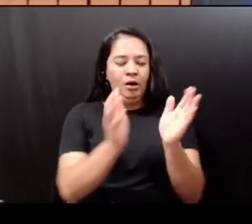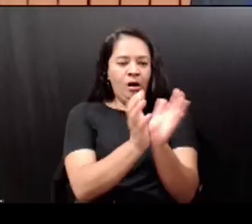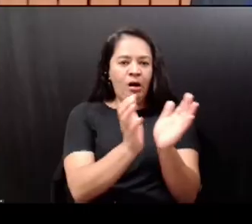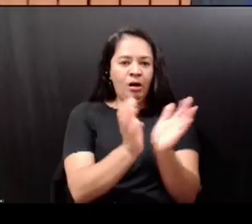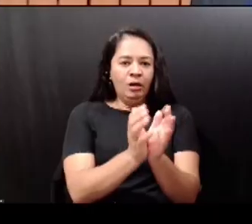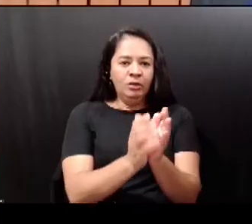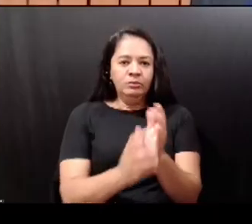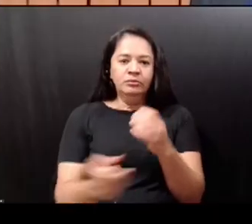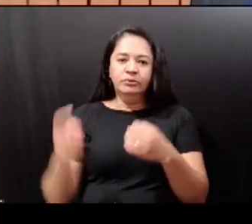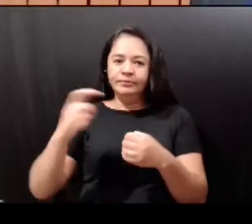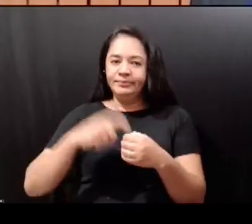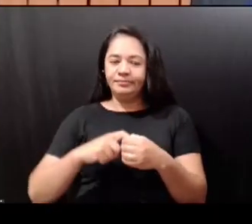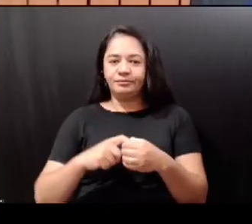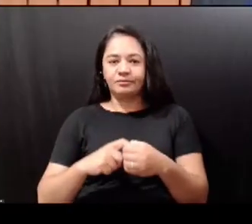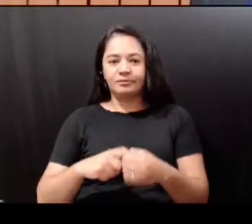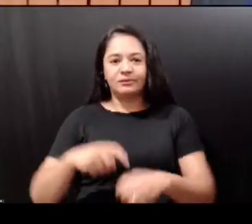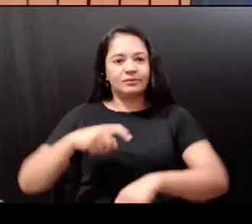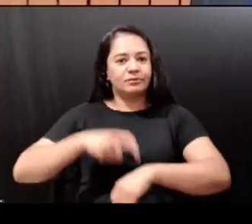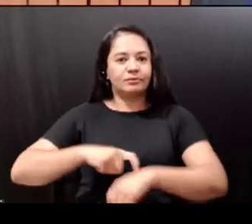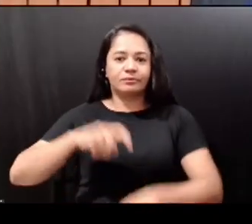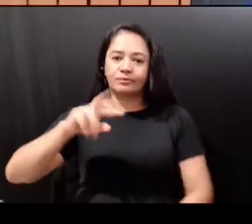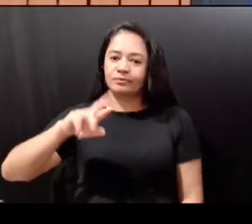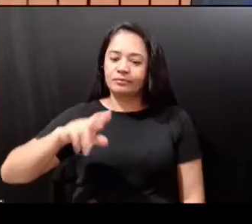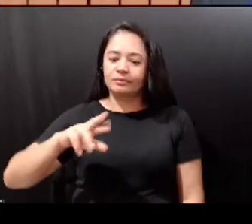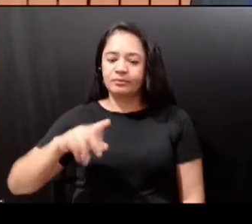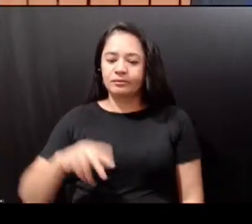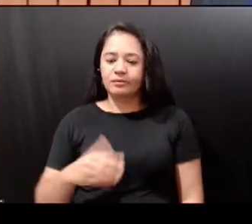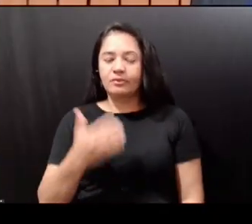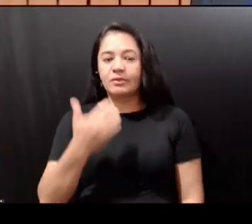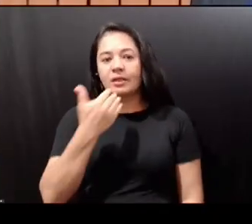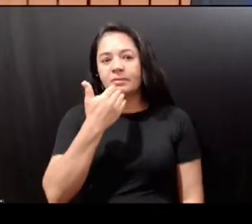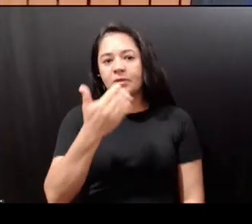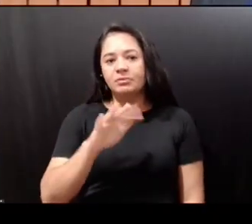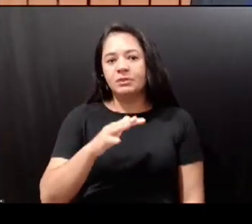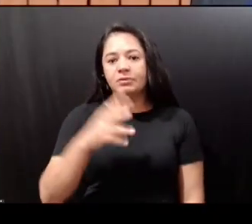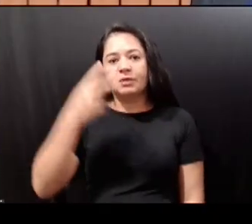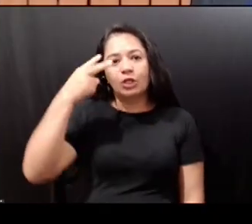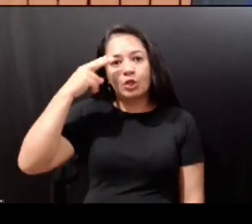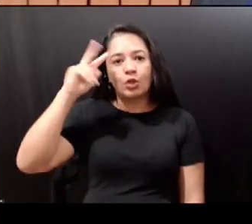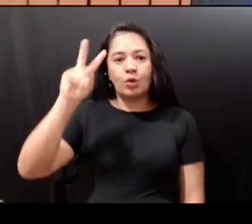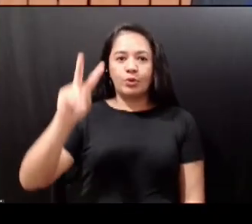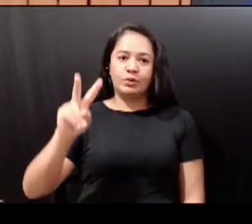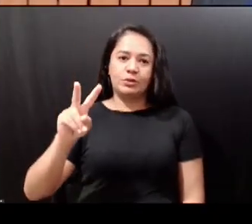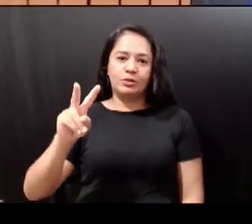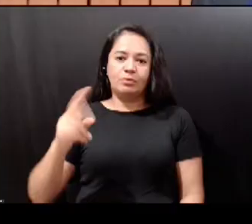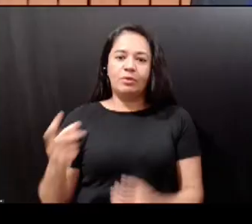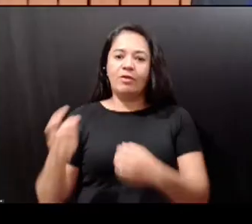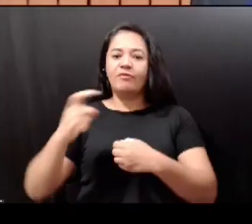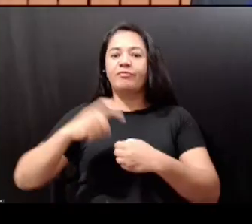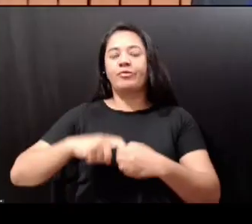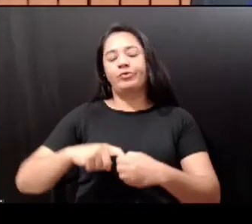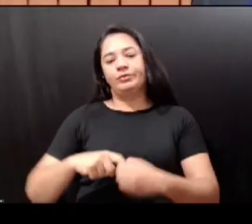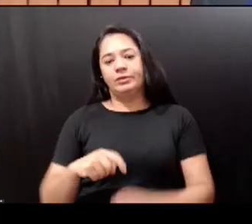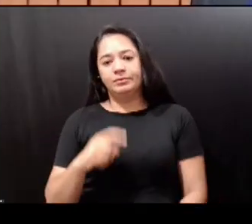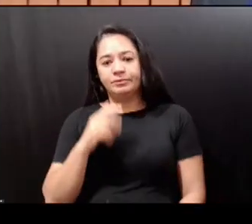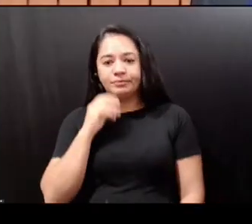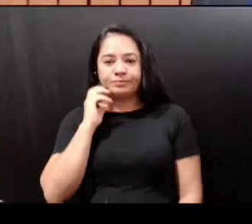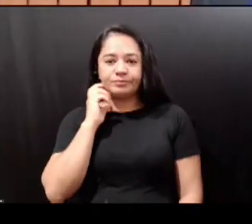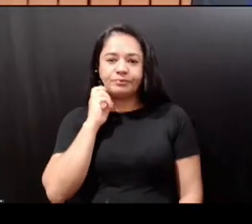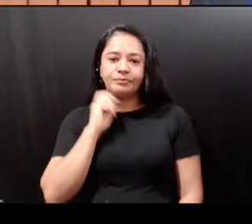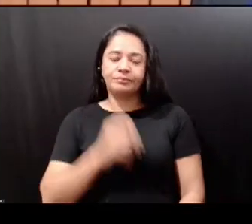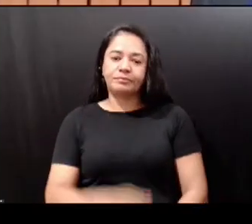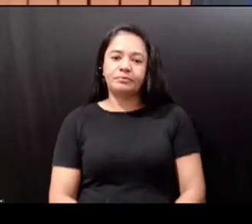são automáticos. E às vezes eles pedem 48 ou até mais horas para poder fazer o religamento aí dessa